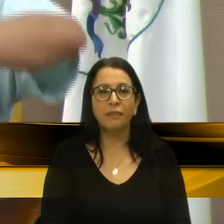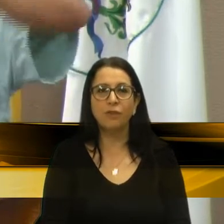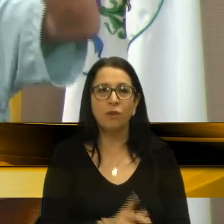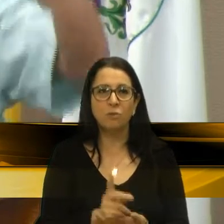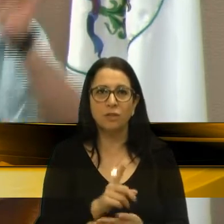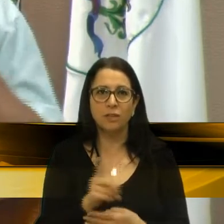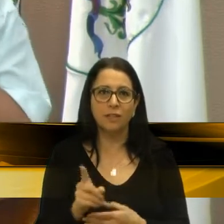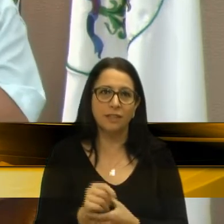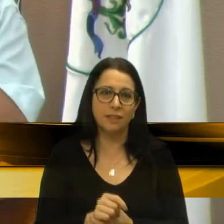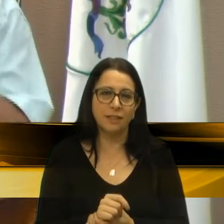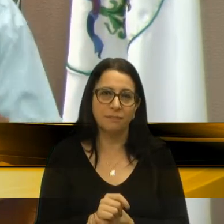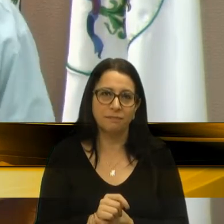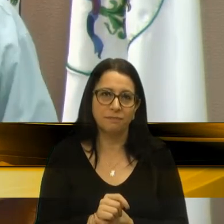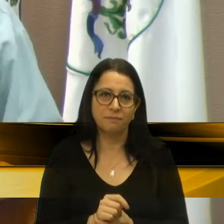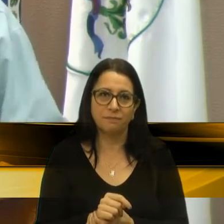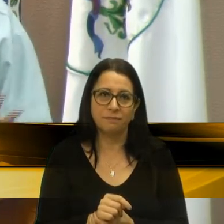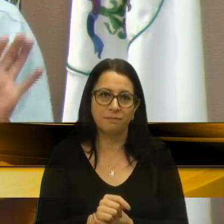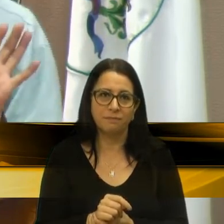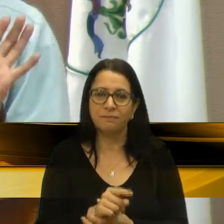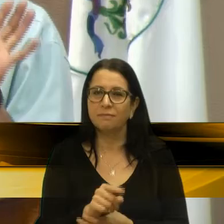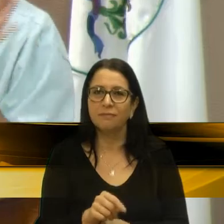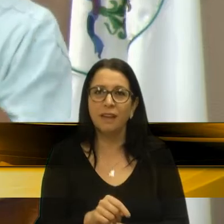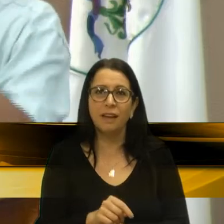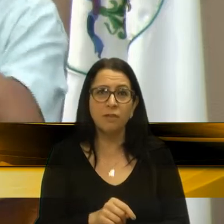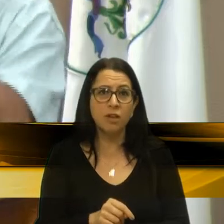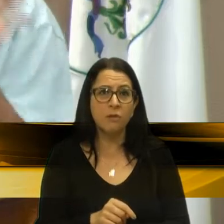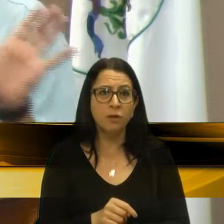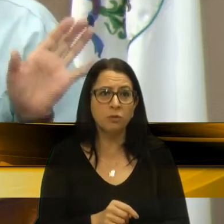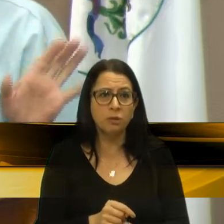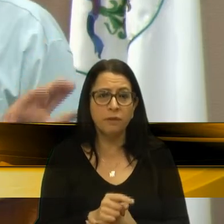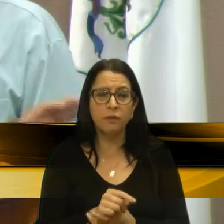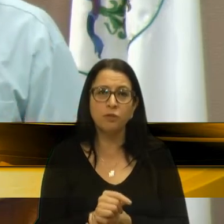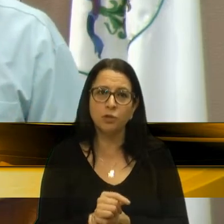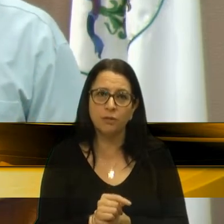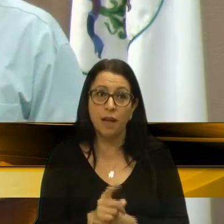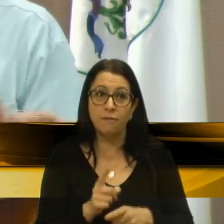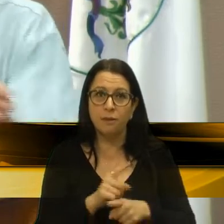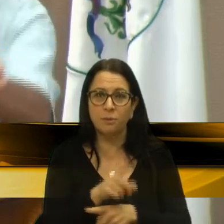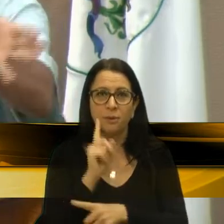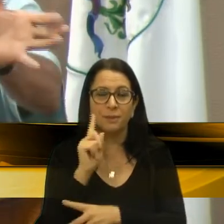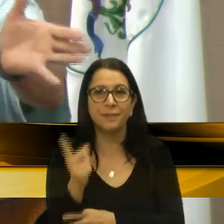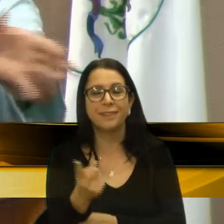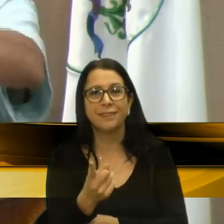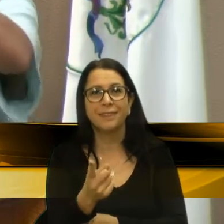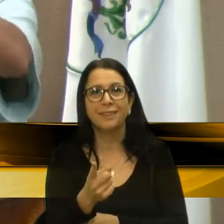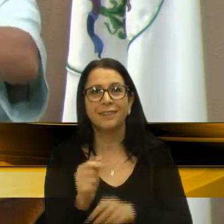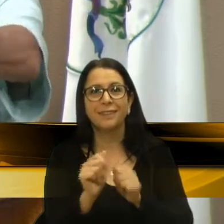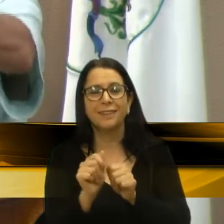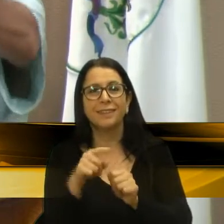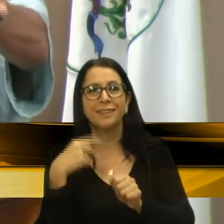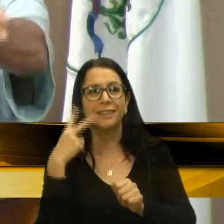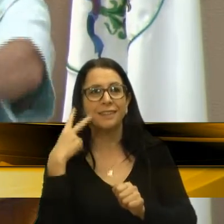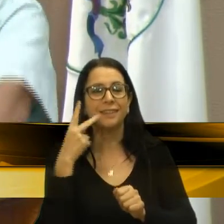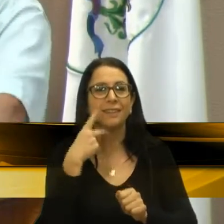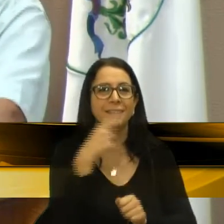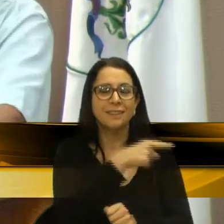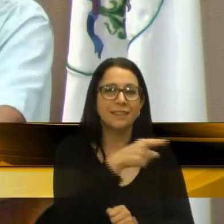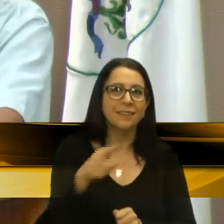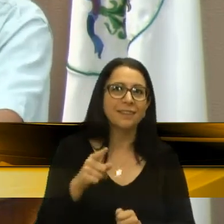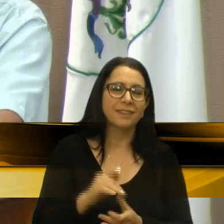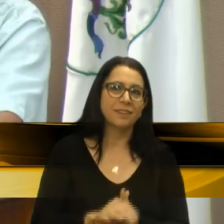3ª légua e são valentim enfim outros três que detêm os quais vereadores que já falando aqui ó